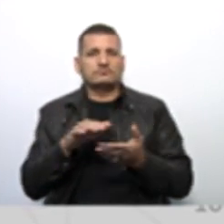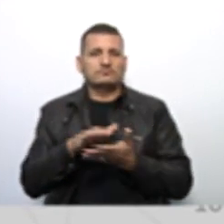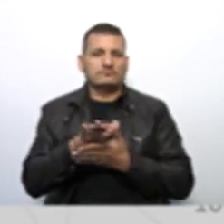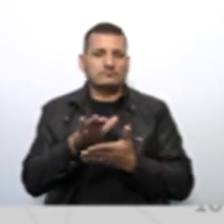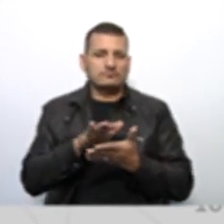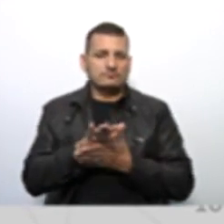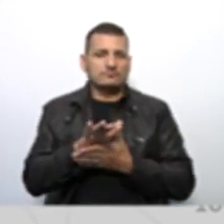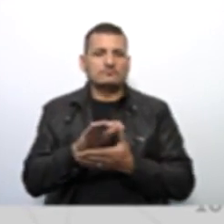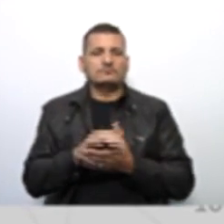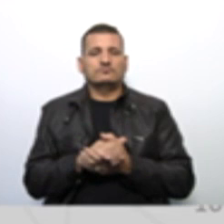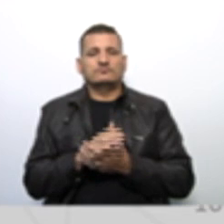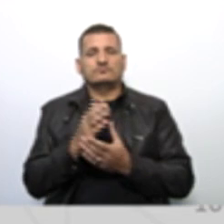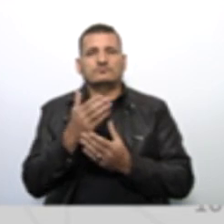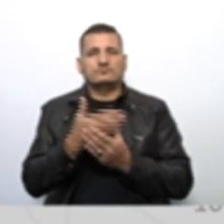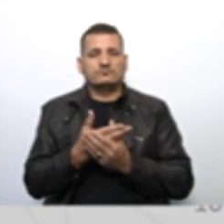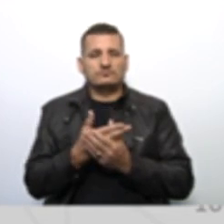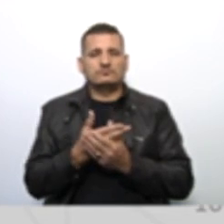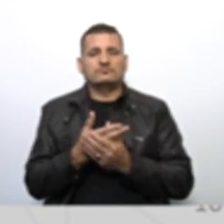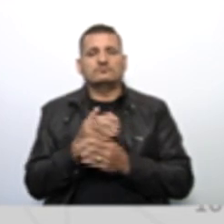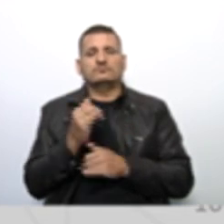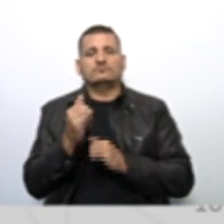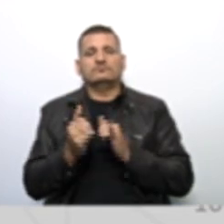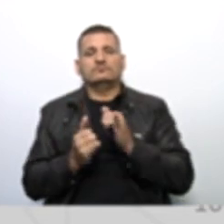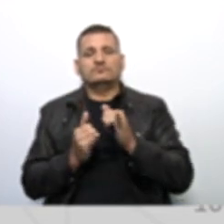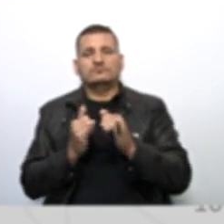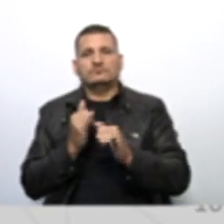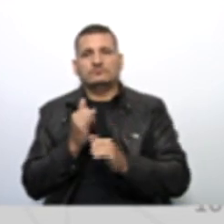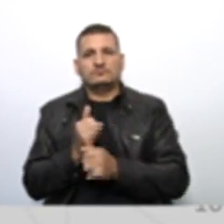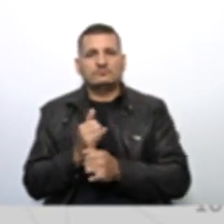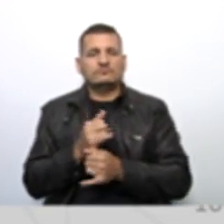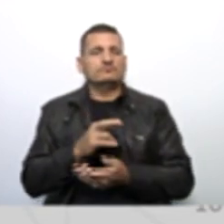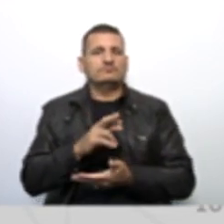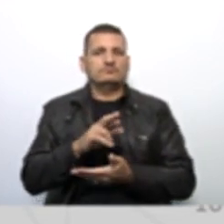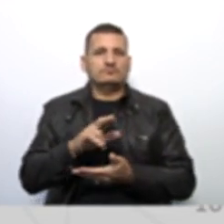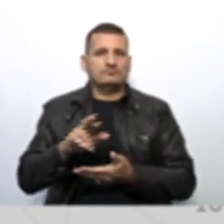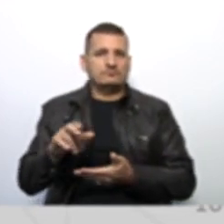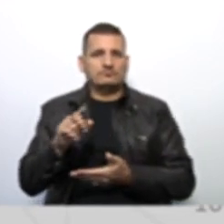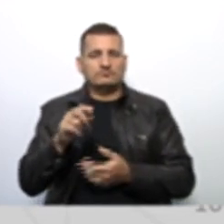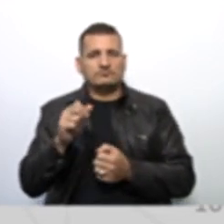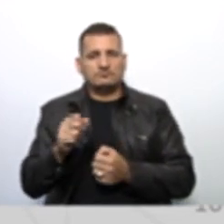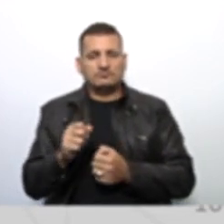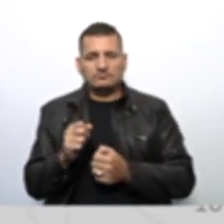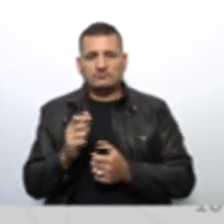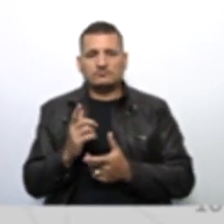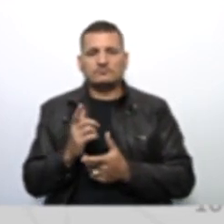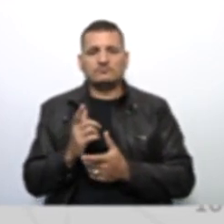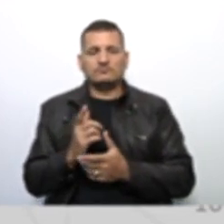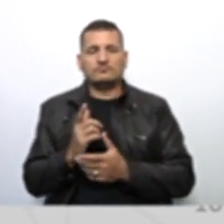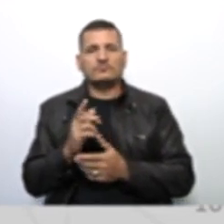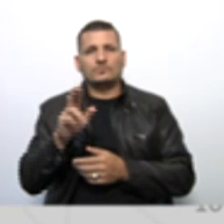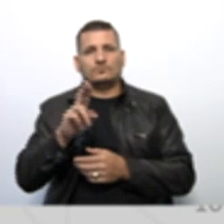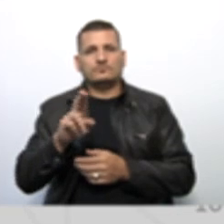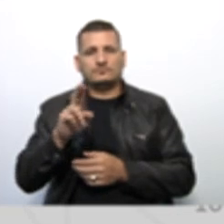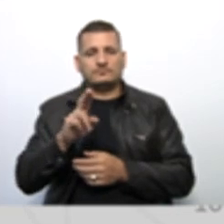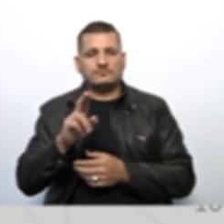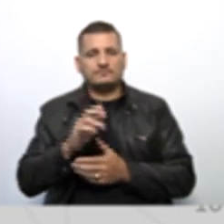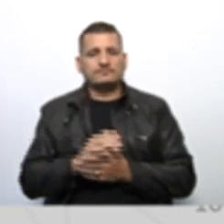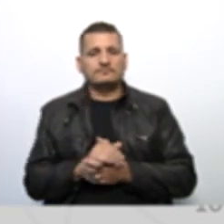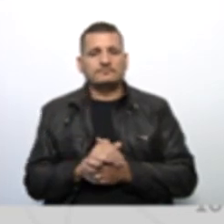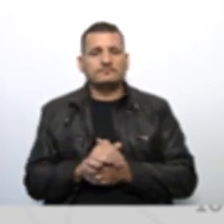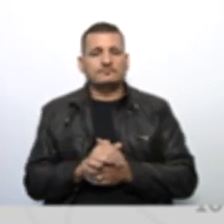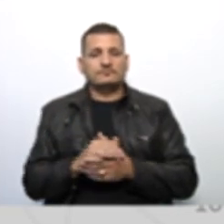Impressora, arquivos, internet e outros serviços que você pode também estar utilizando.